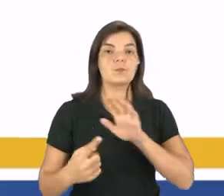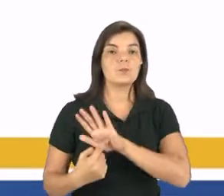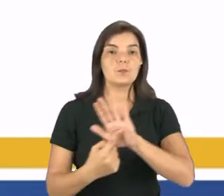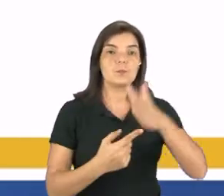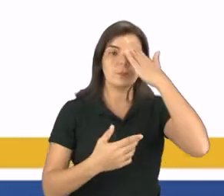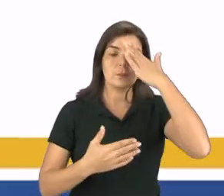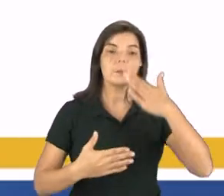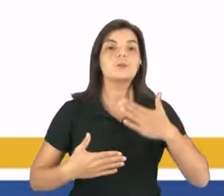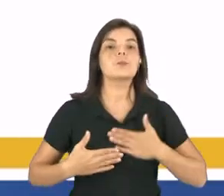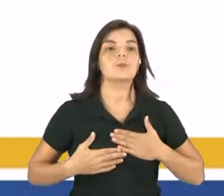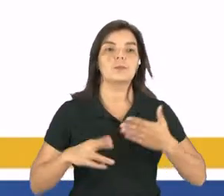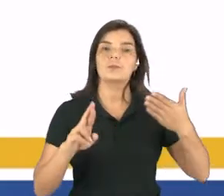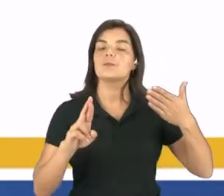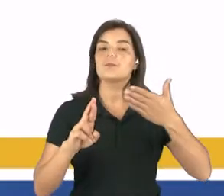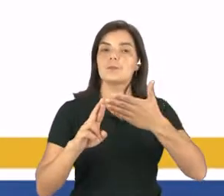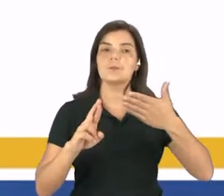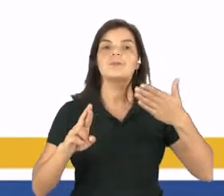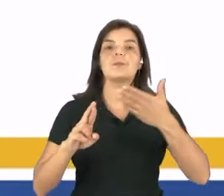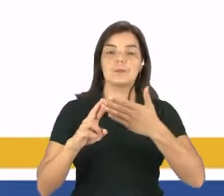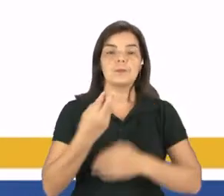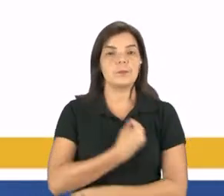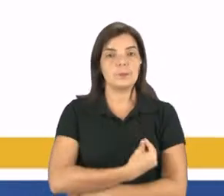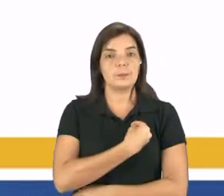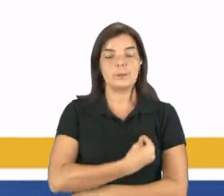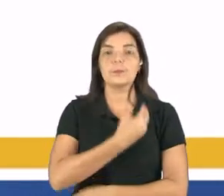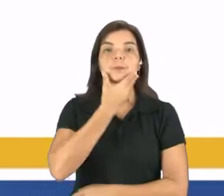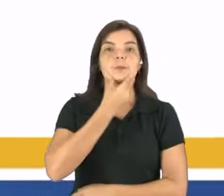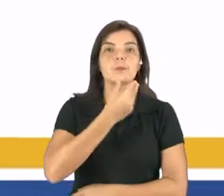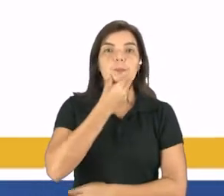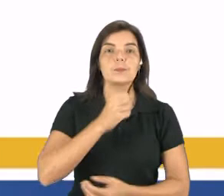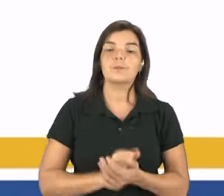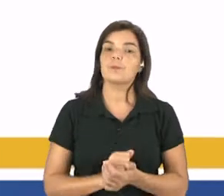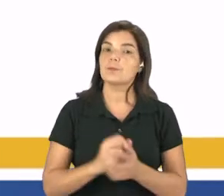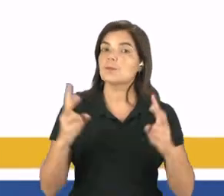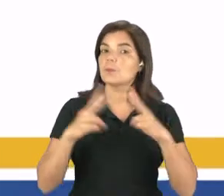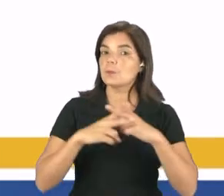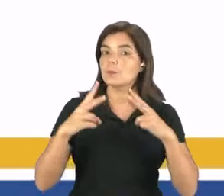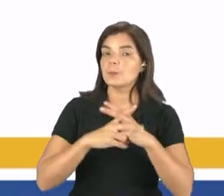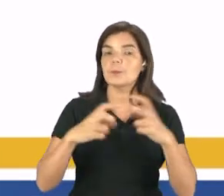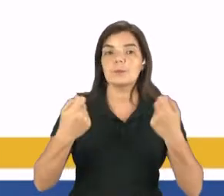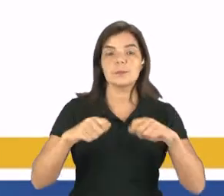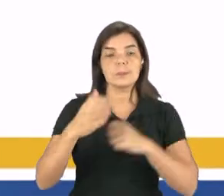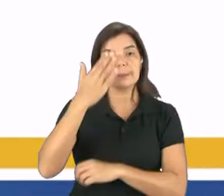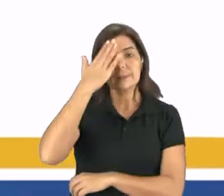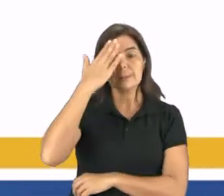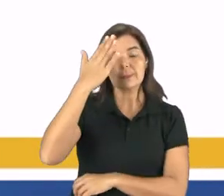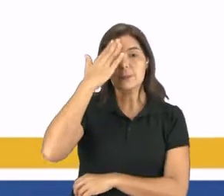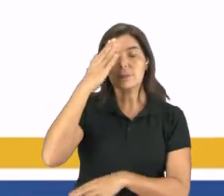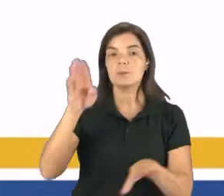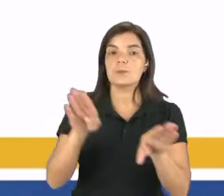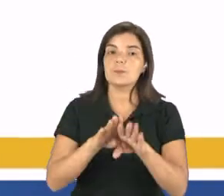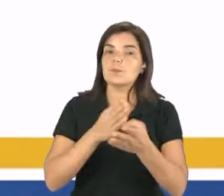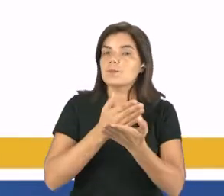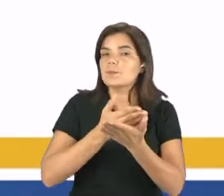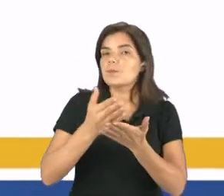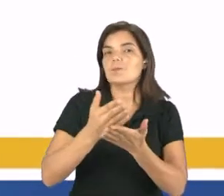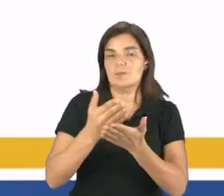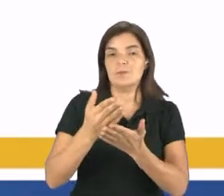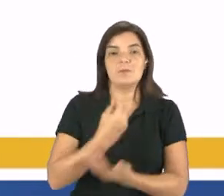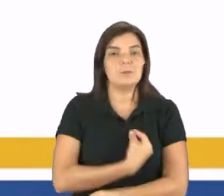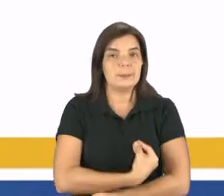que representa vários aspectos da vida do homem. A luta precisa ser compreendida desde a busca